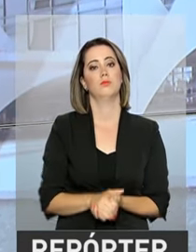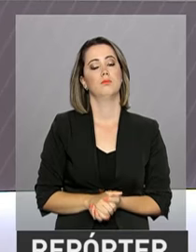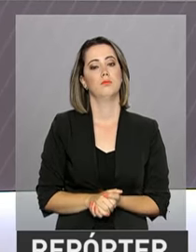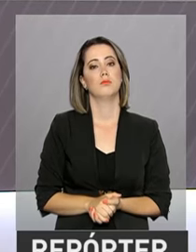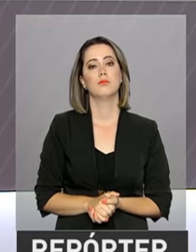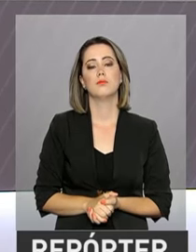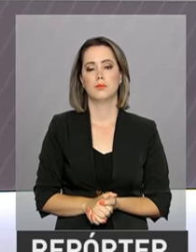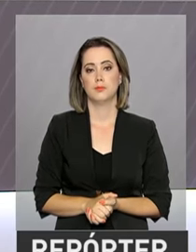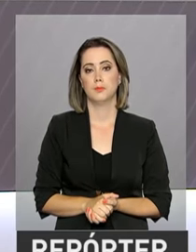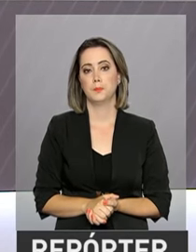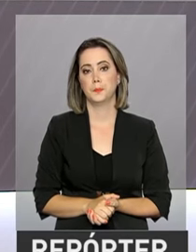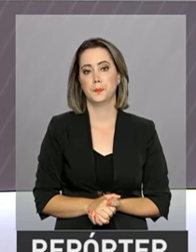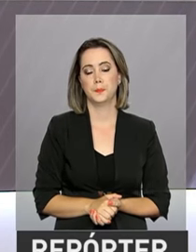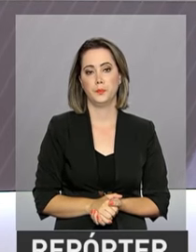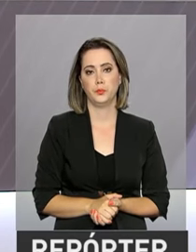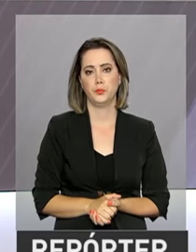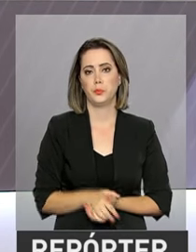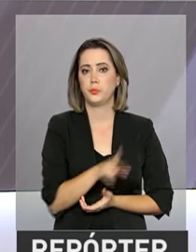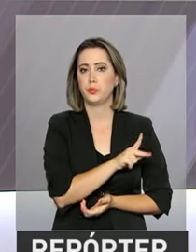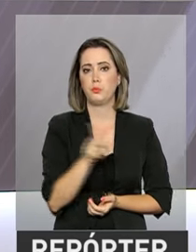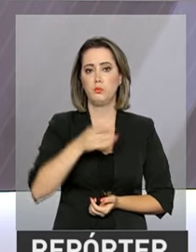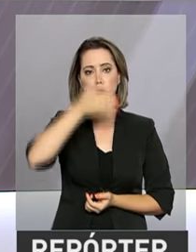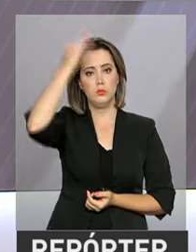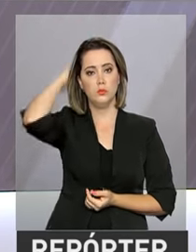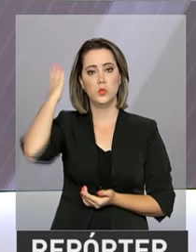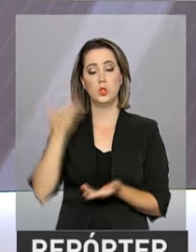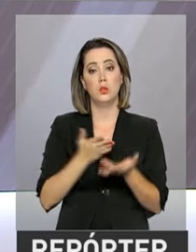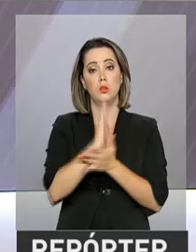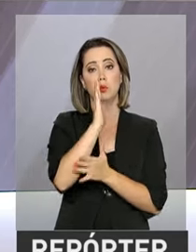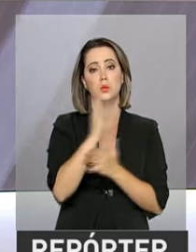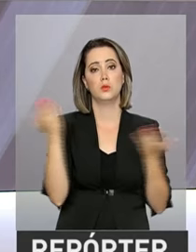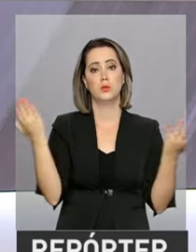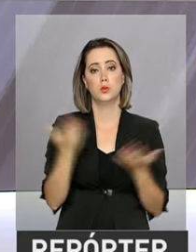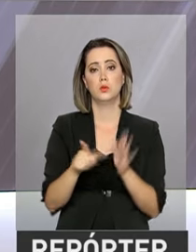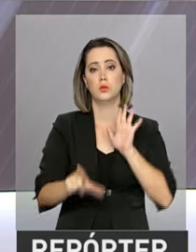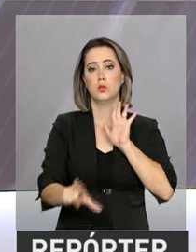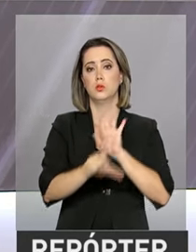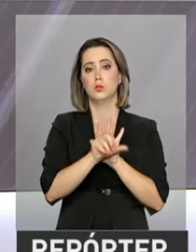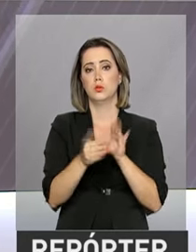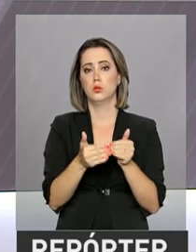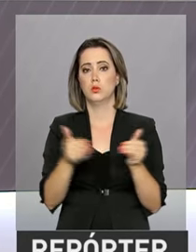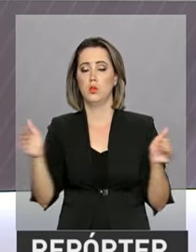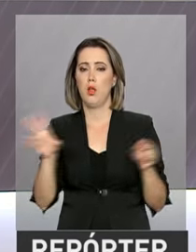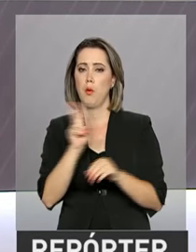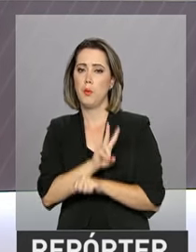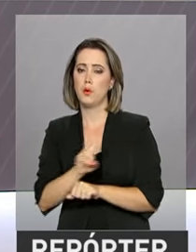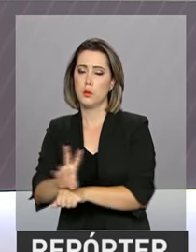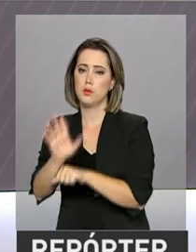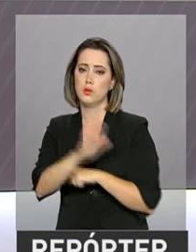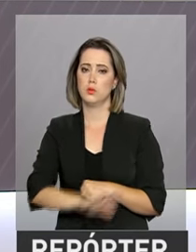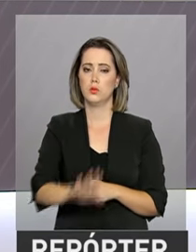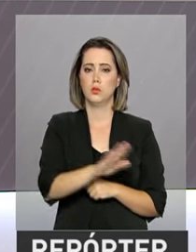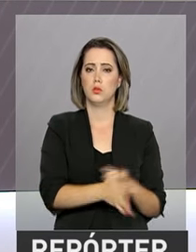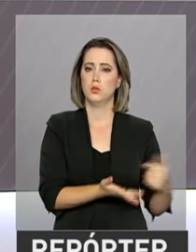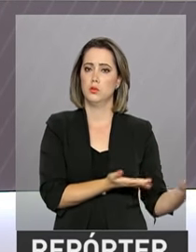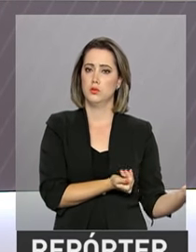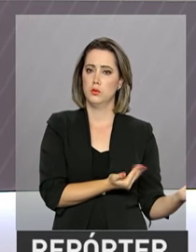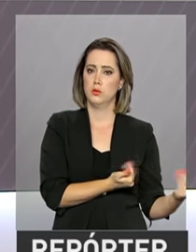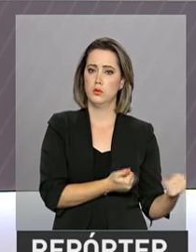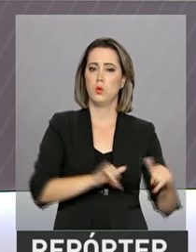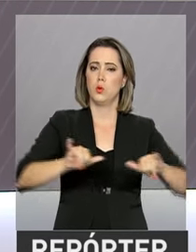0,3%. O presidente Michel Temer sancionou hoje a lei que amplia a proteção para crianças e